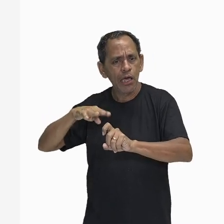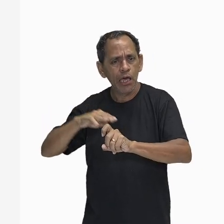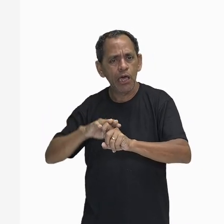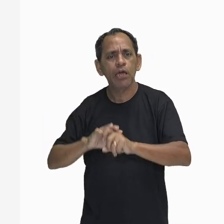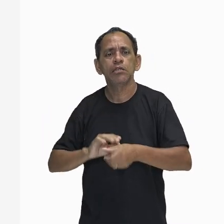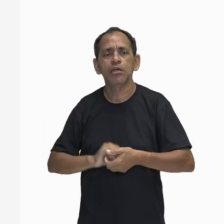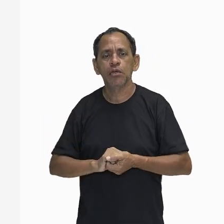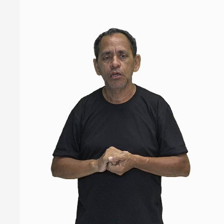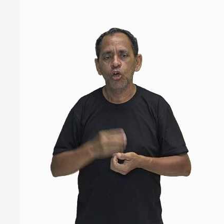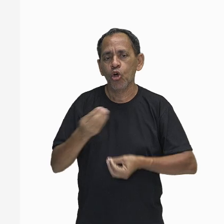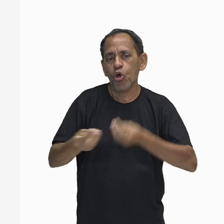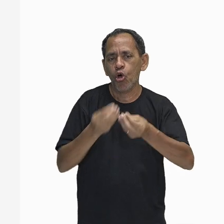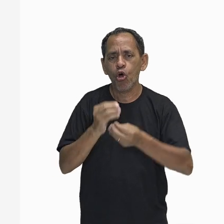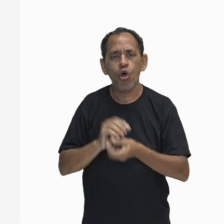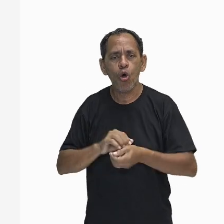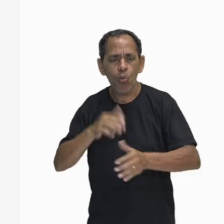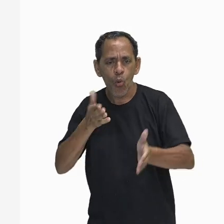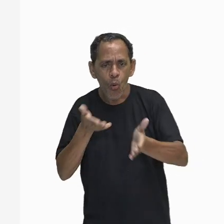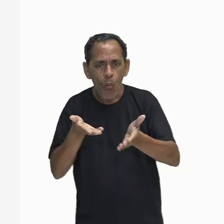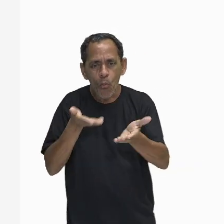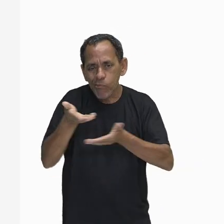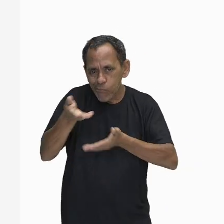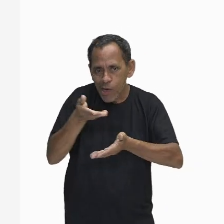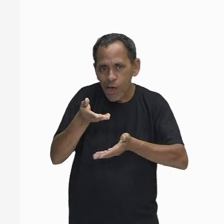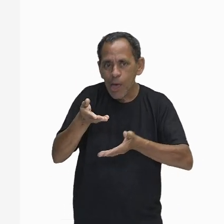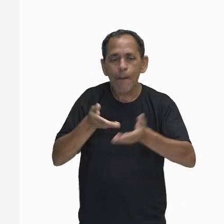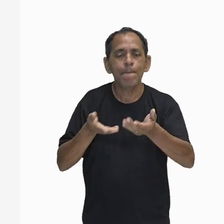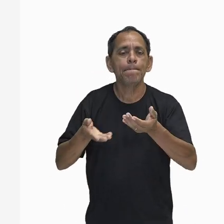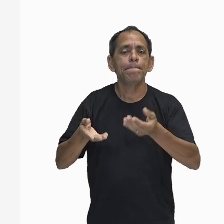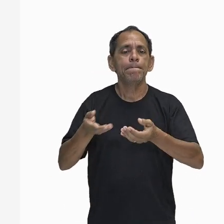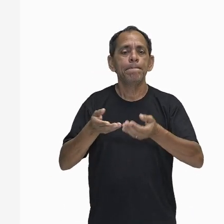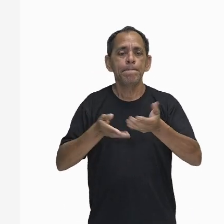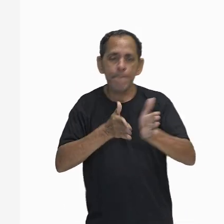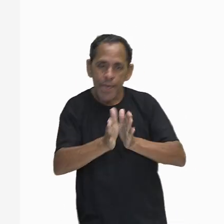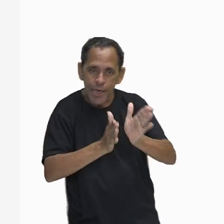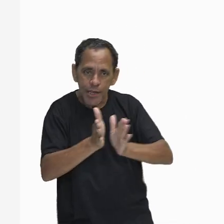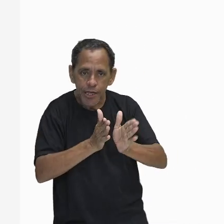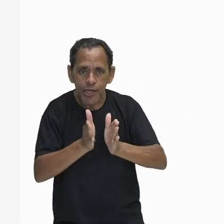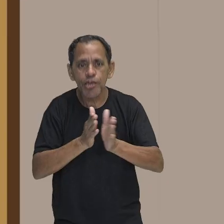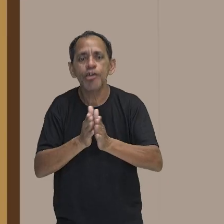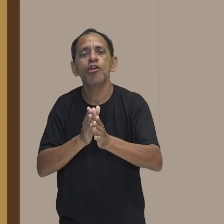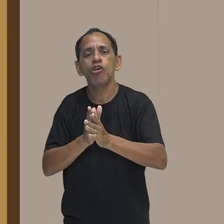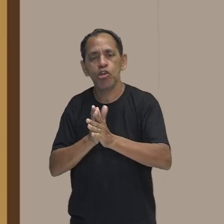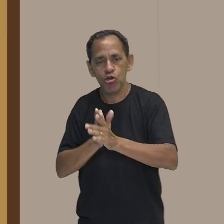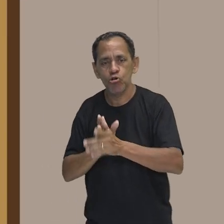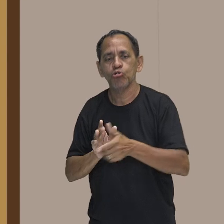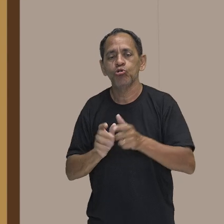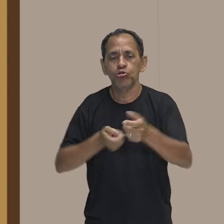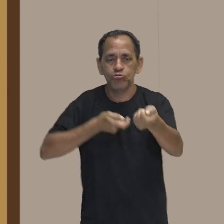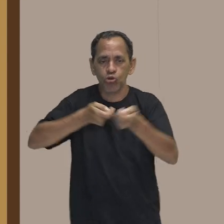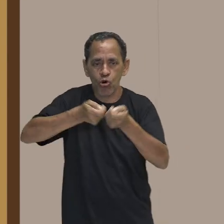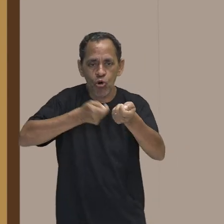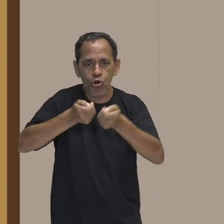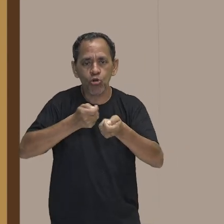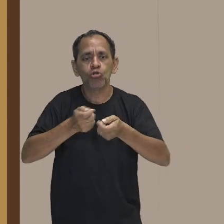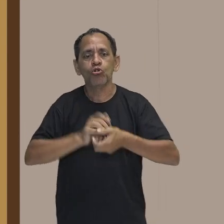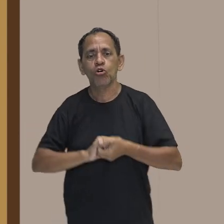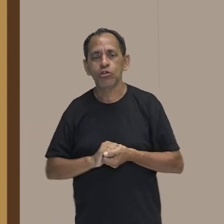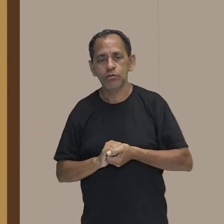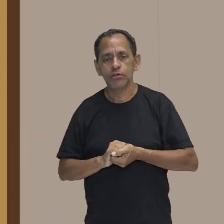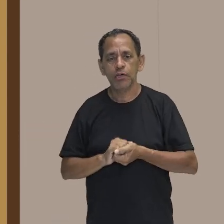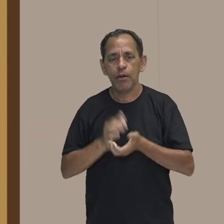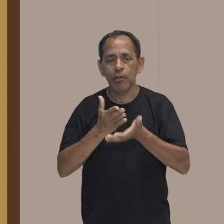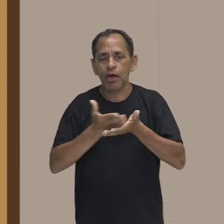Creta dominou o território grego. E posteriormente a gente vê que vai ser o contrário, a partir da dominação